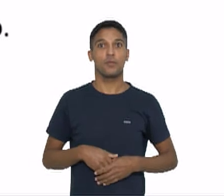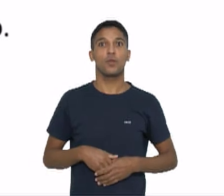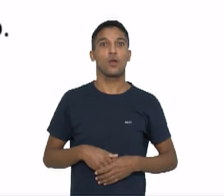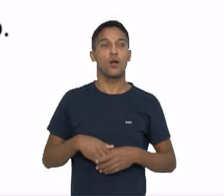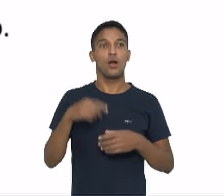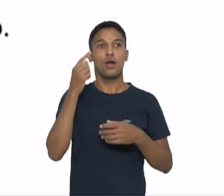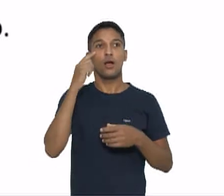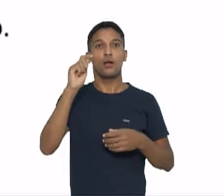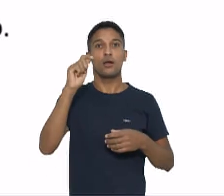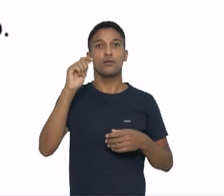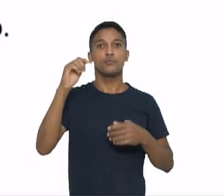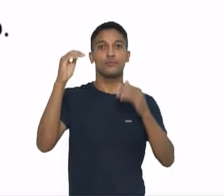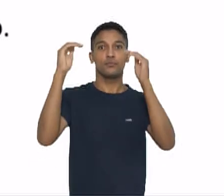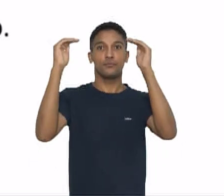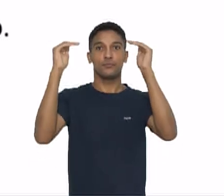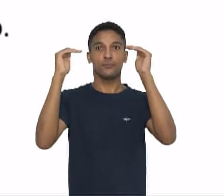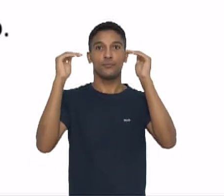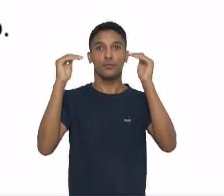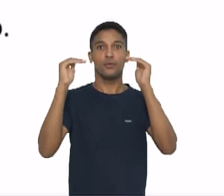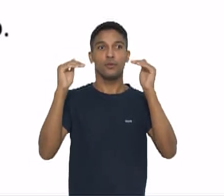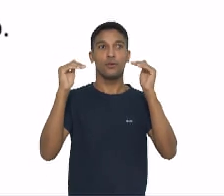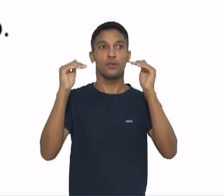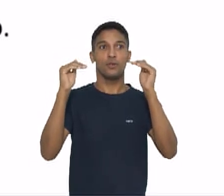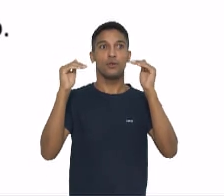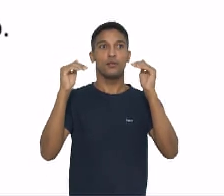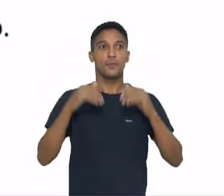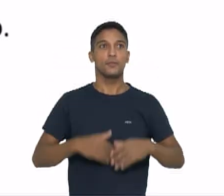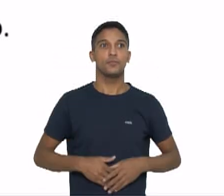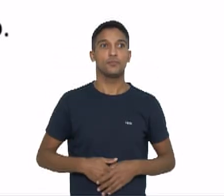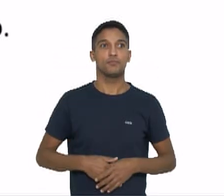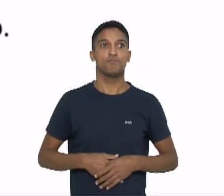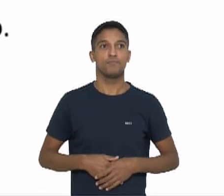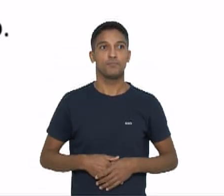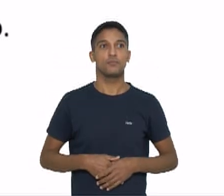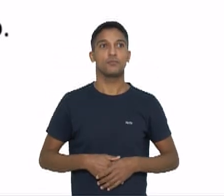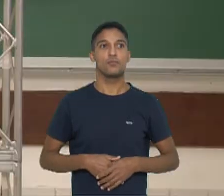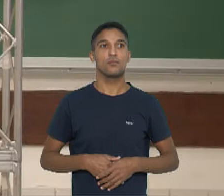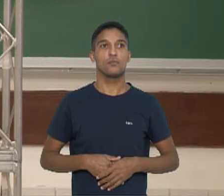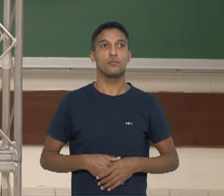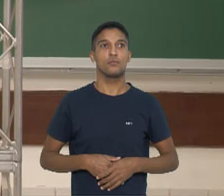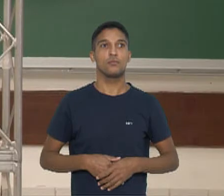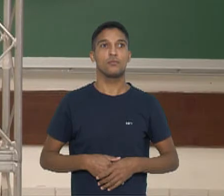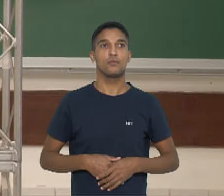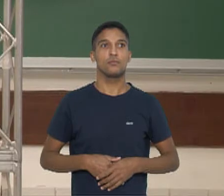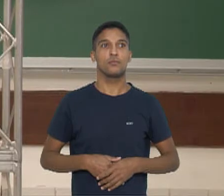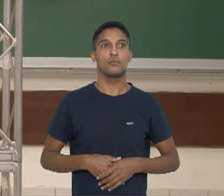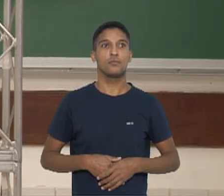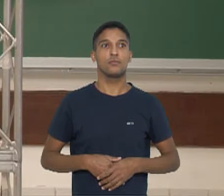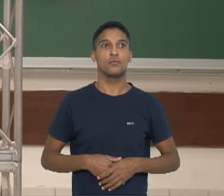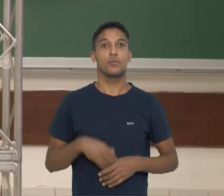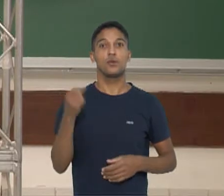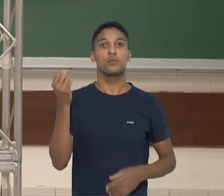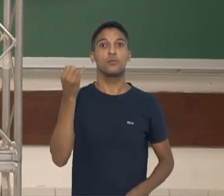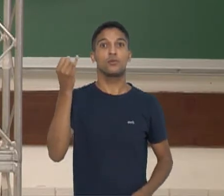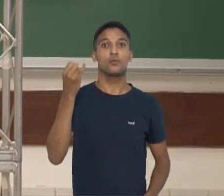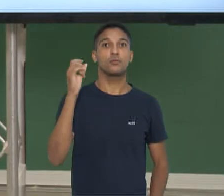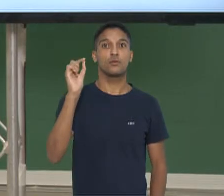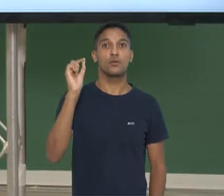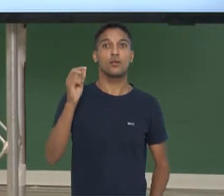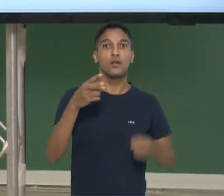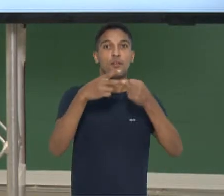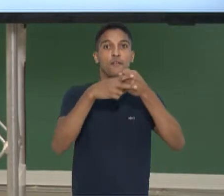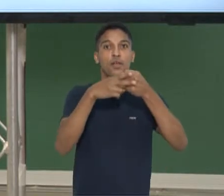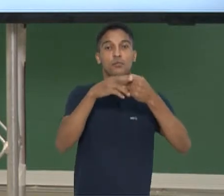desculpe, a nós outros, nos gusta la clase de espanhol. Então, é importante eu combinar o